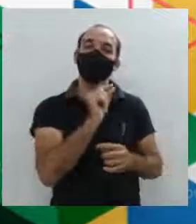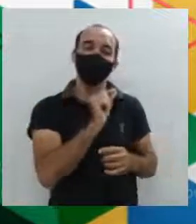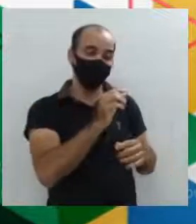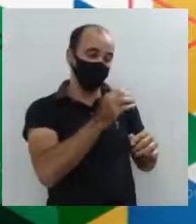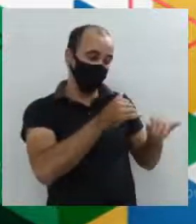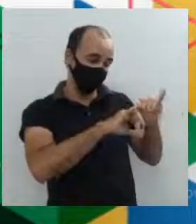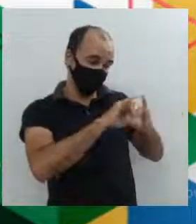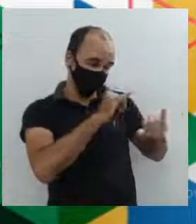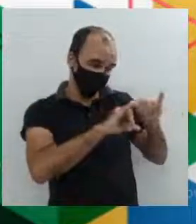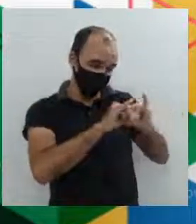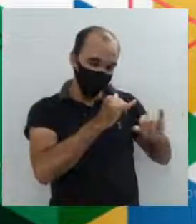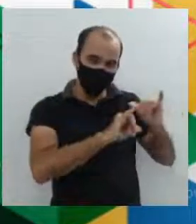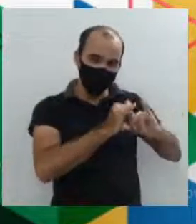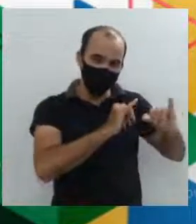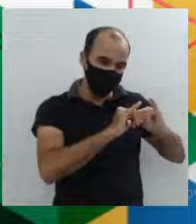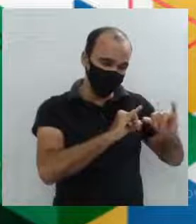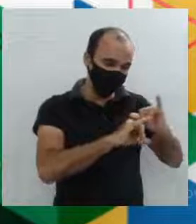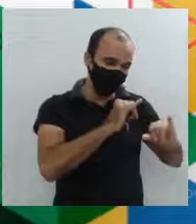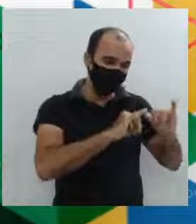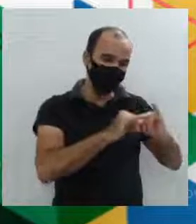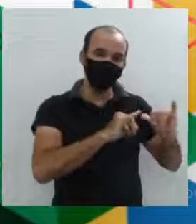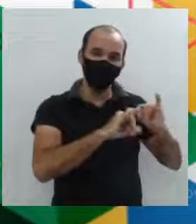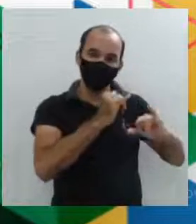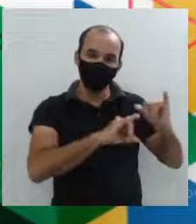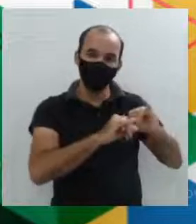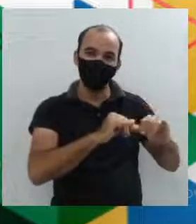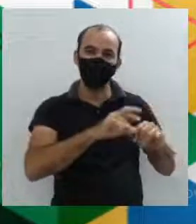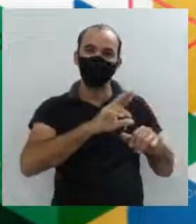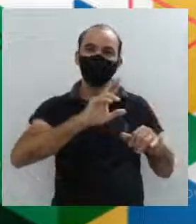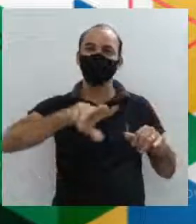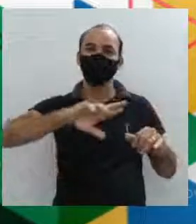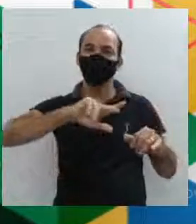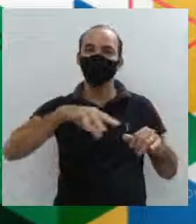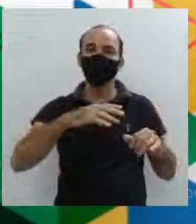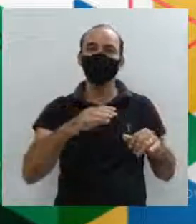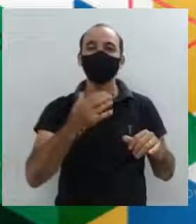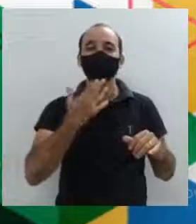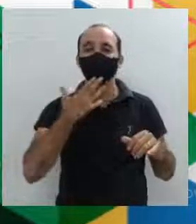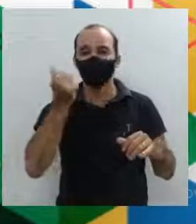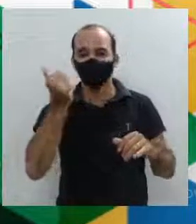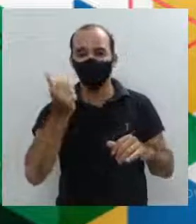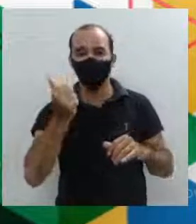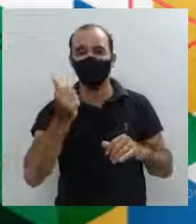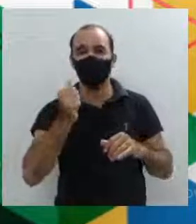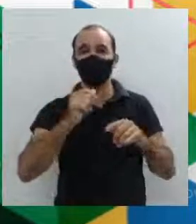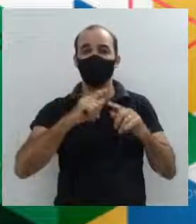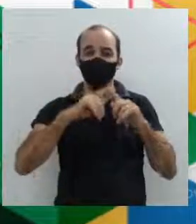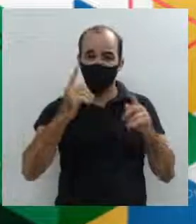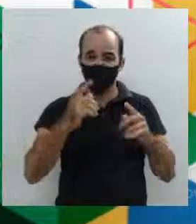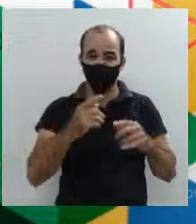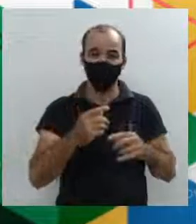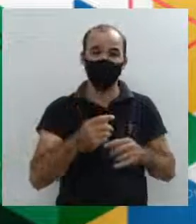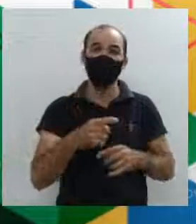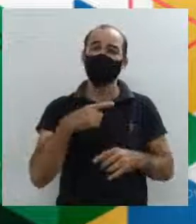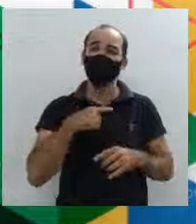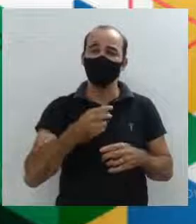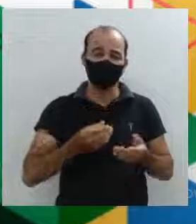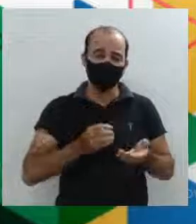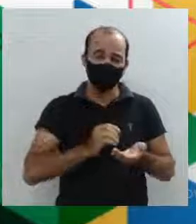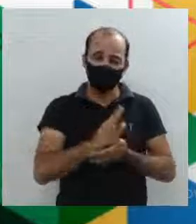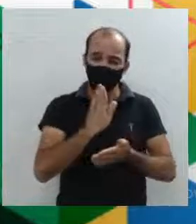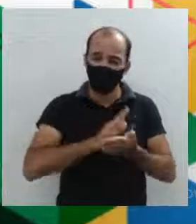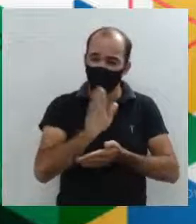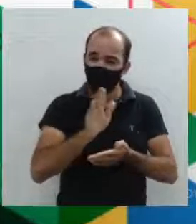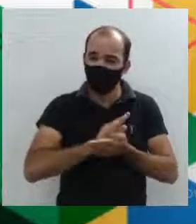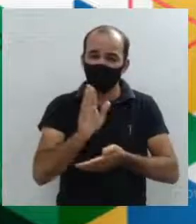de gosto, de sabor, ele não é o mais apetitoso. Porém, são gastos milhões de dólares em propagandas